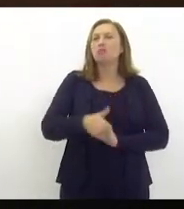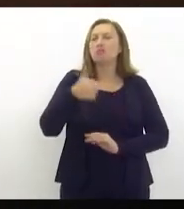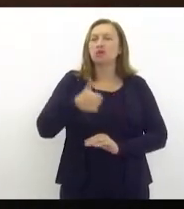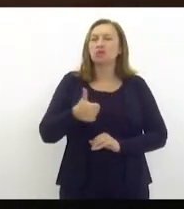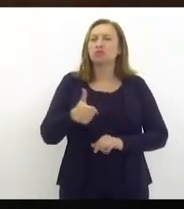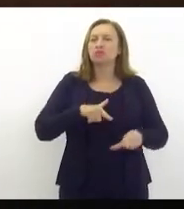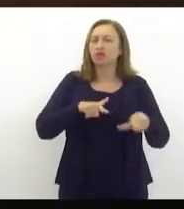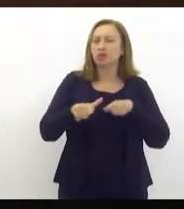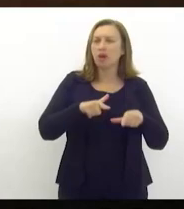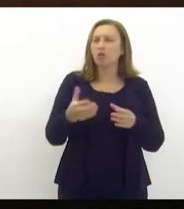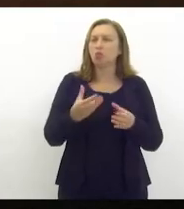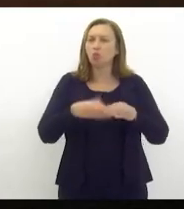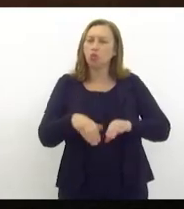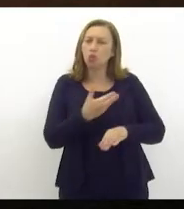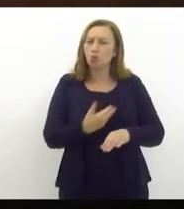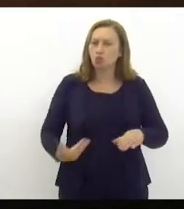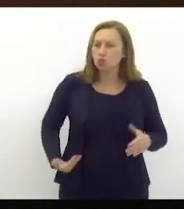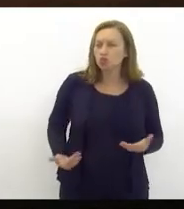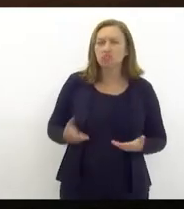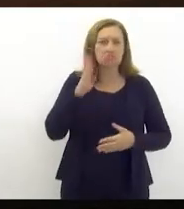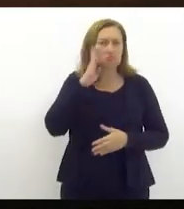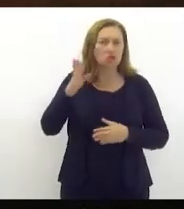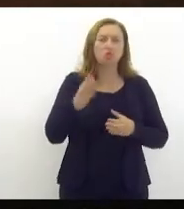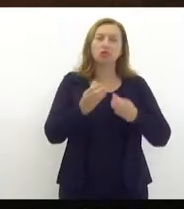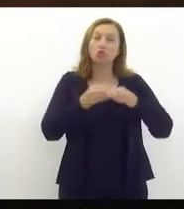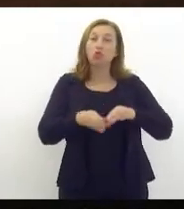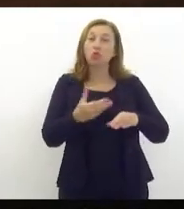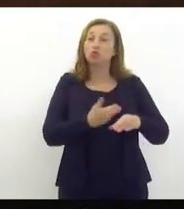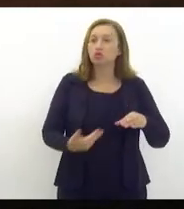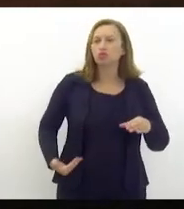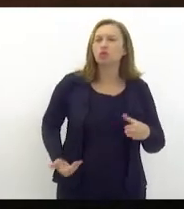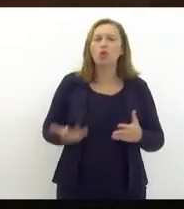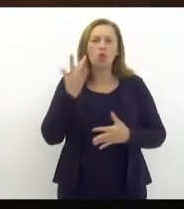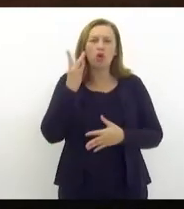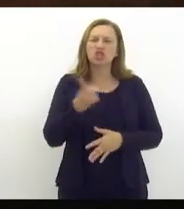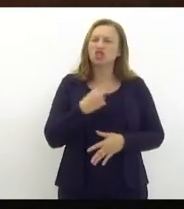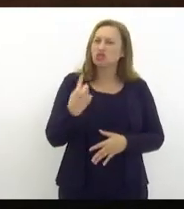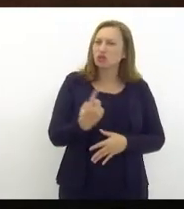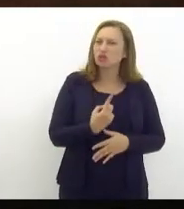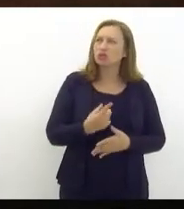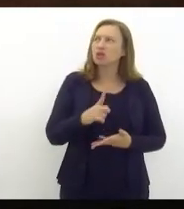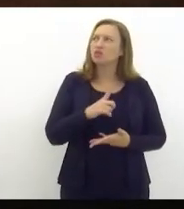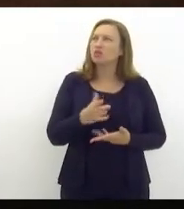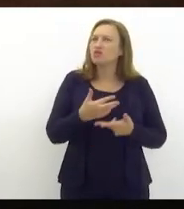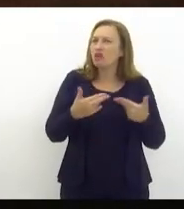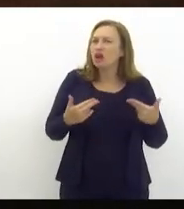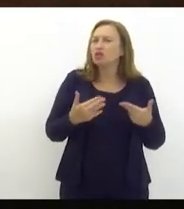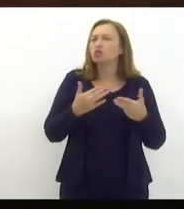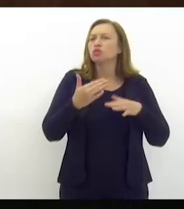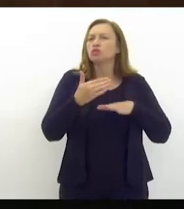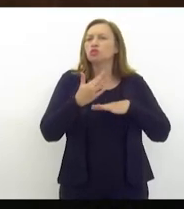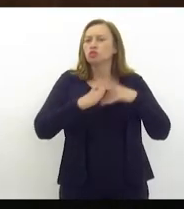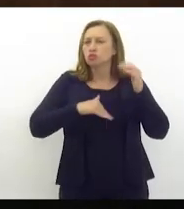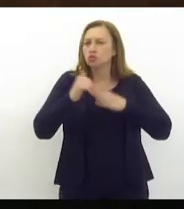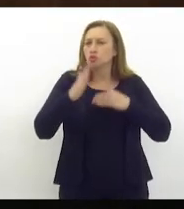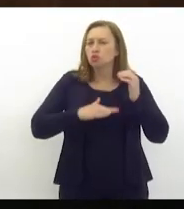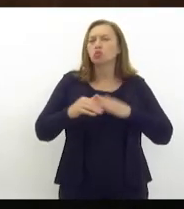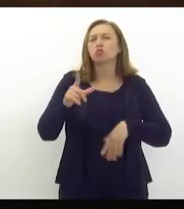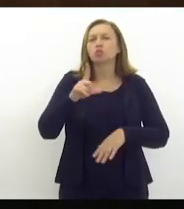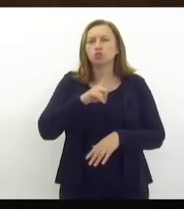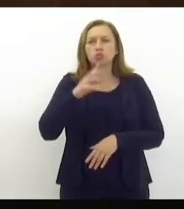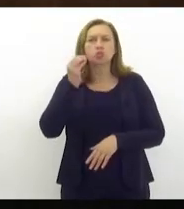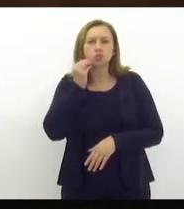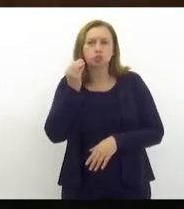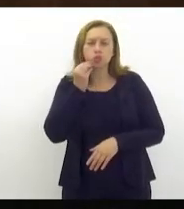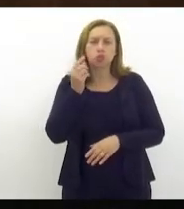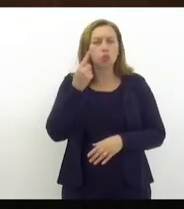concurso, principalmente na questão do concurso. Eu acho que nós temos vários profissionais, eu já tive a oportunidade de